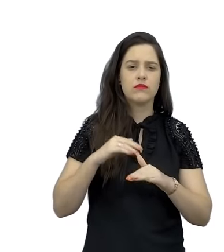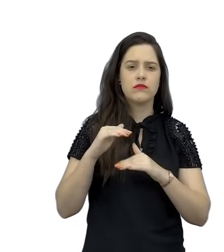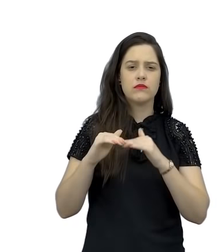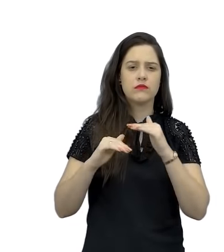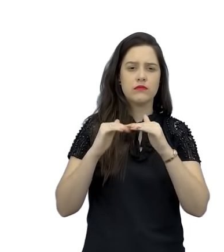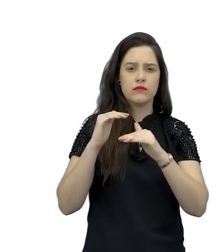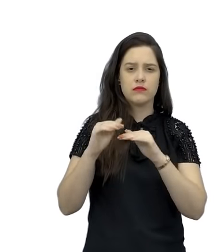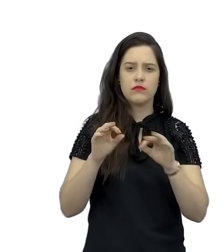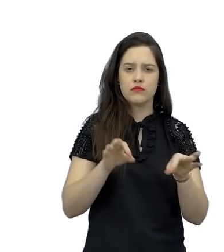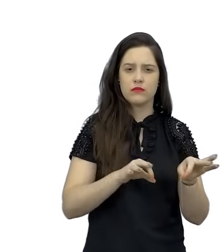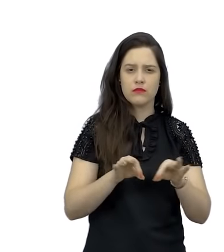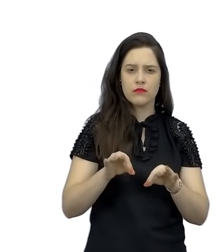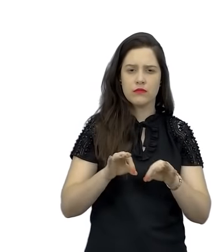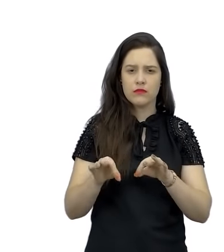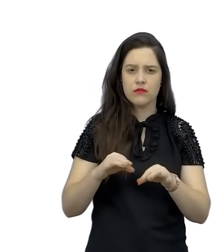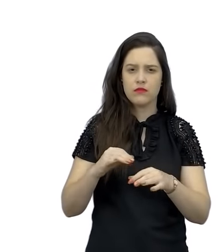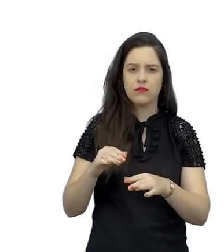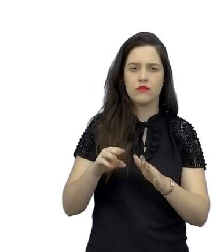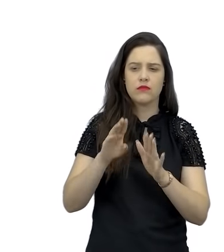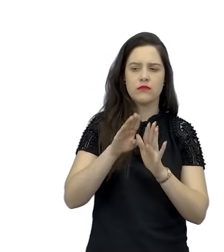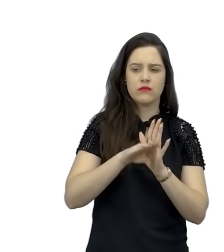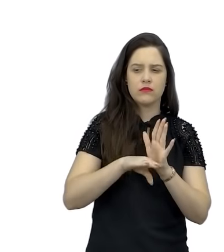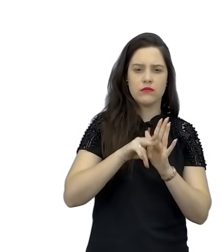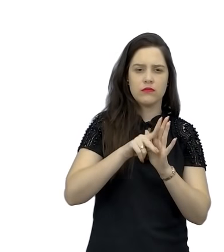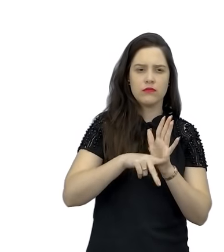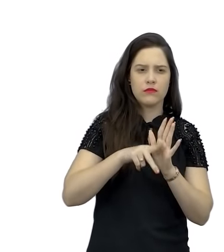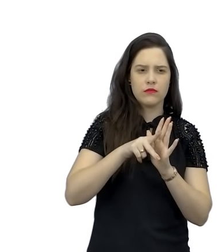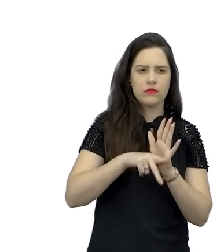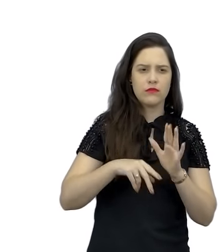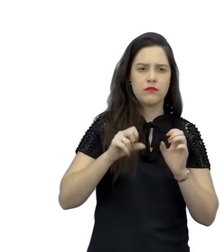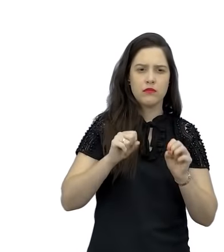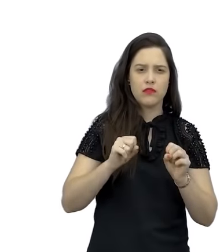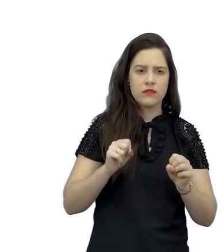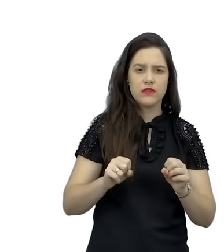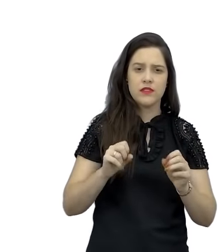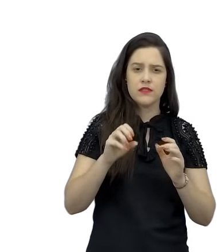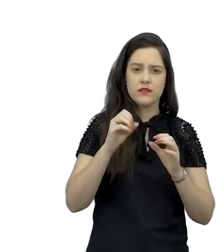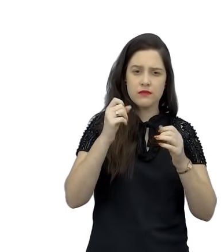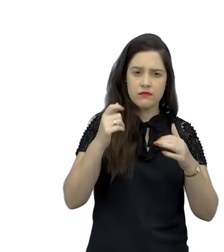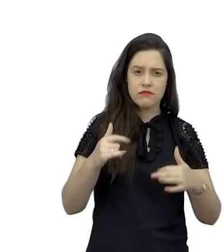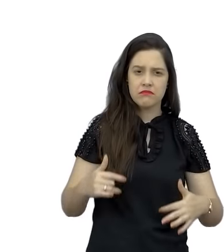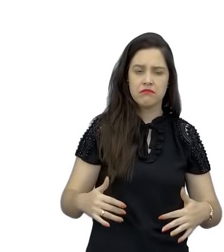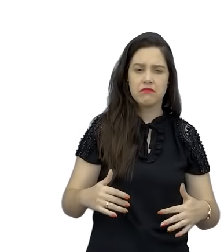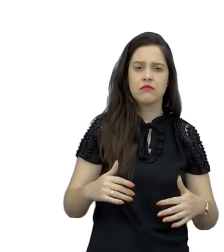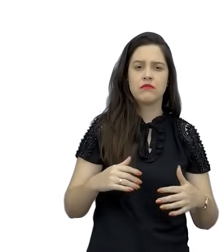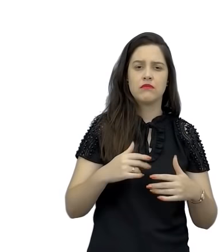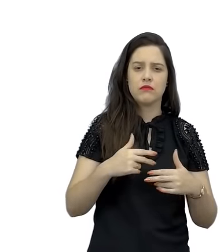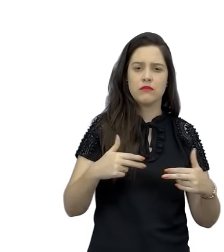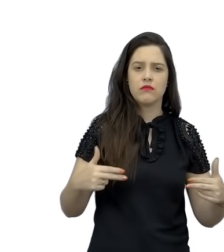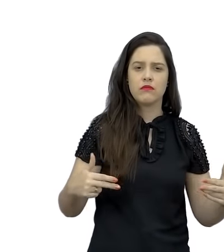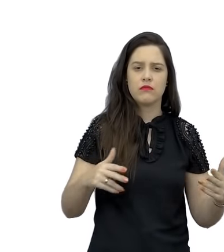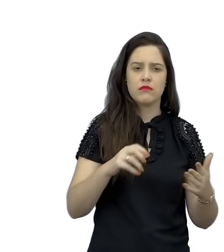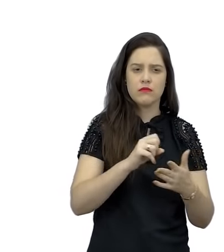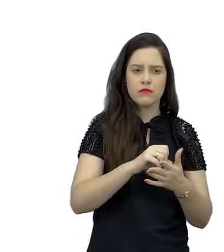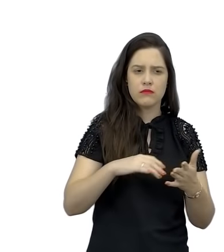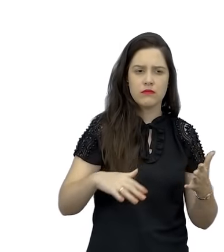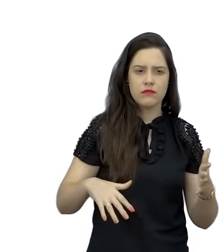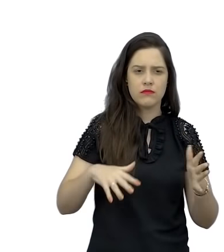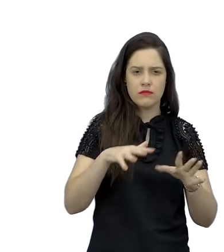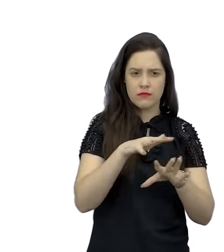de desenvolvimento de projetos e da modelagem podem ser citados como formas privilegiadas da